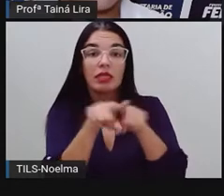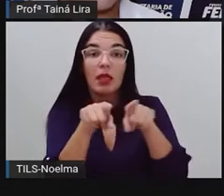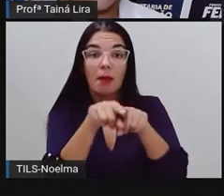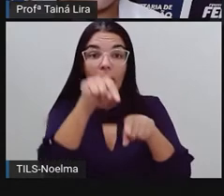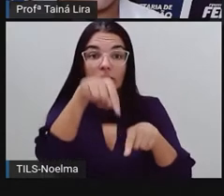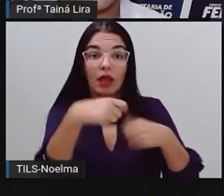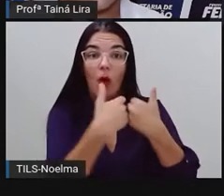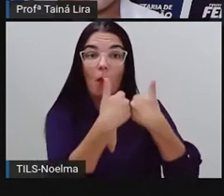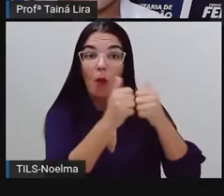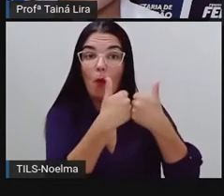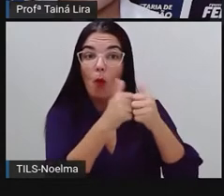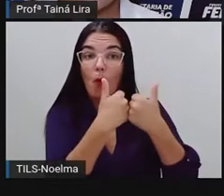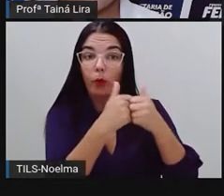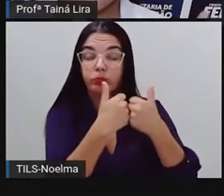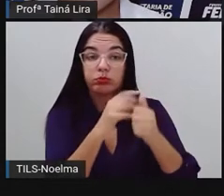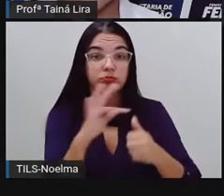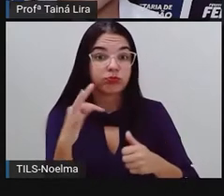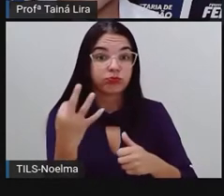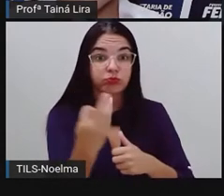transporte coletivo